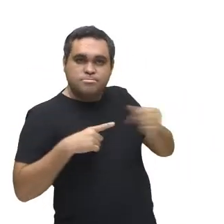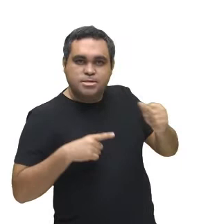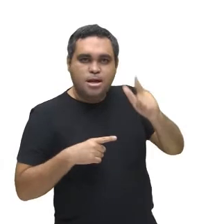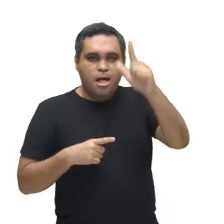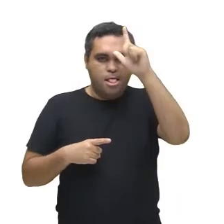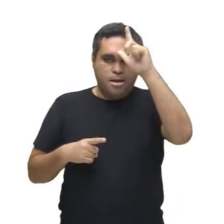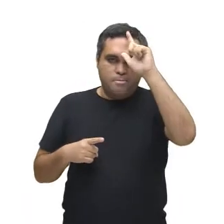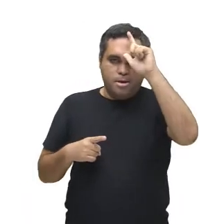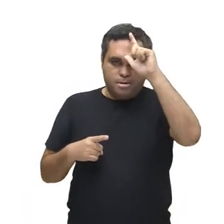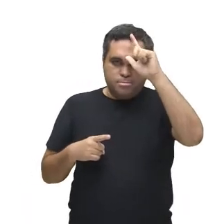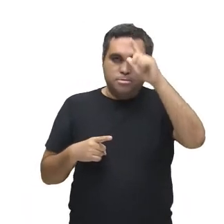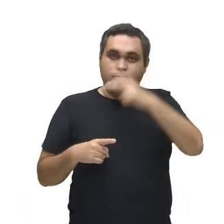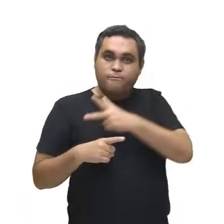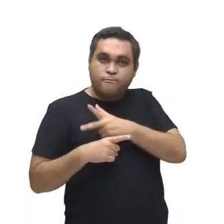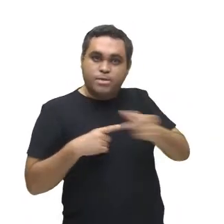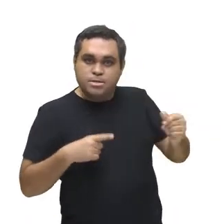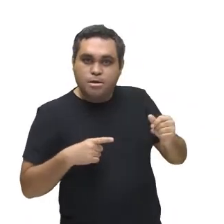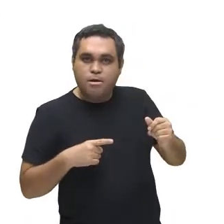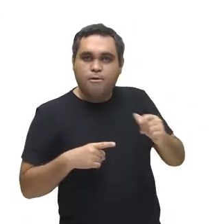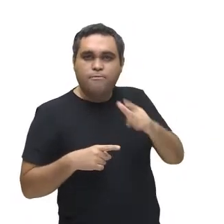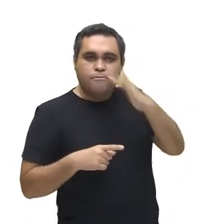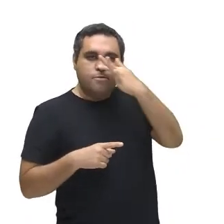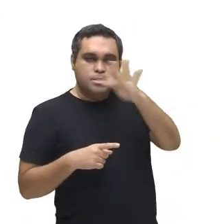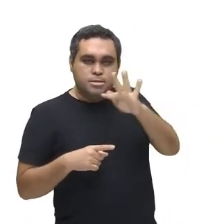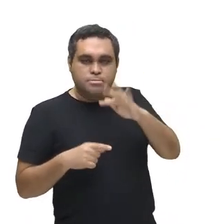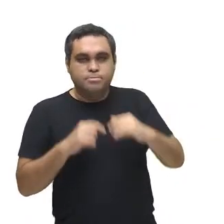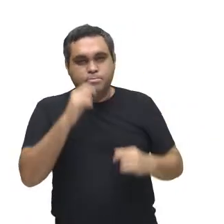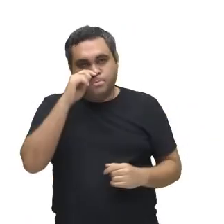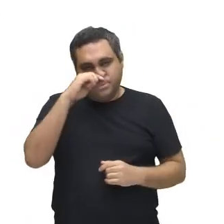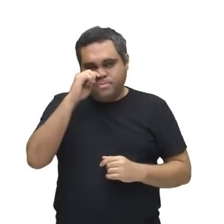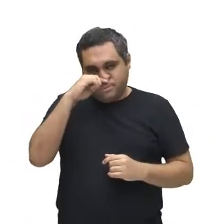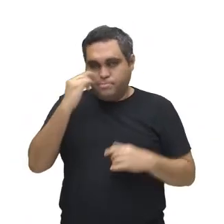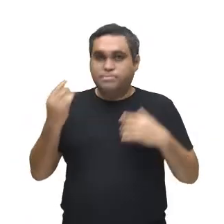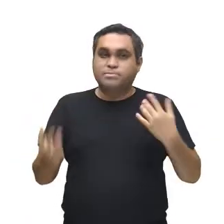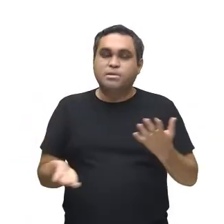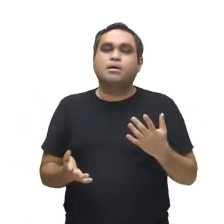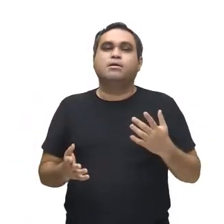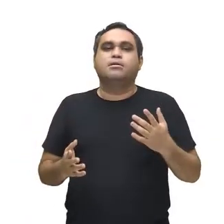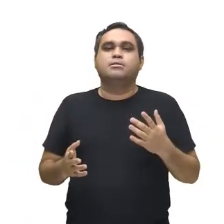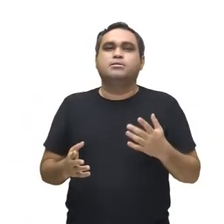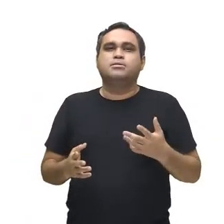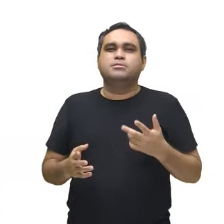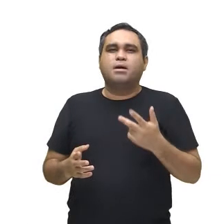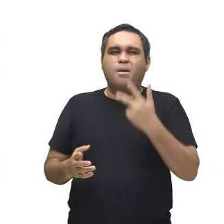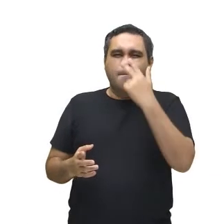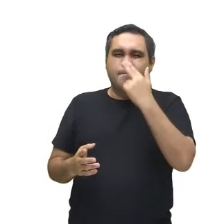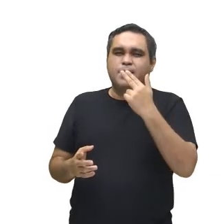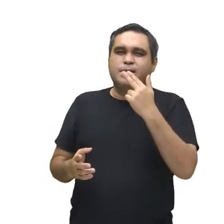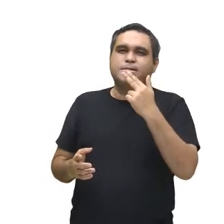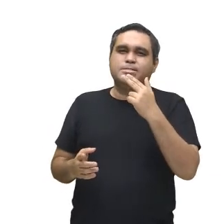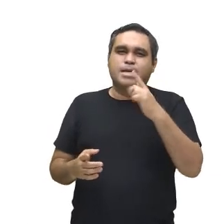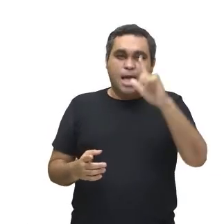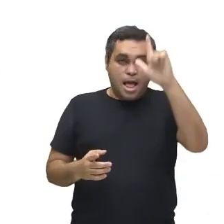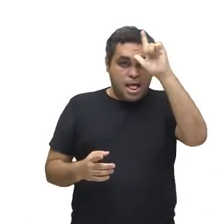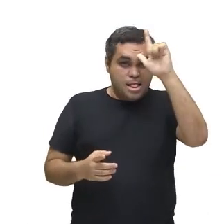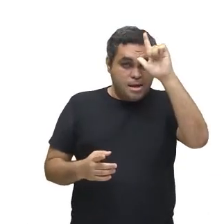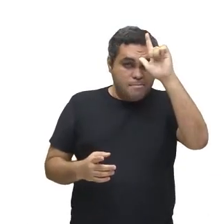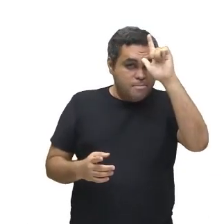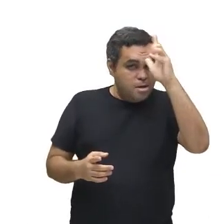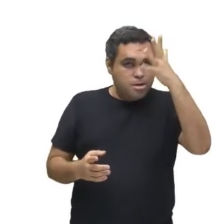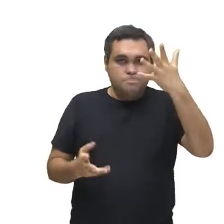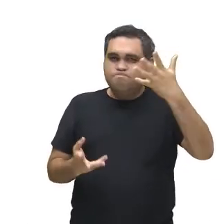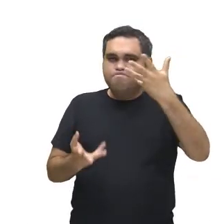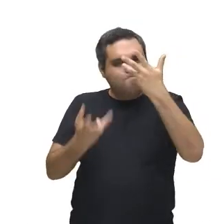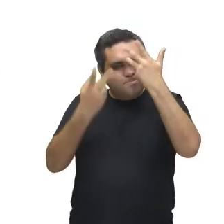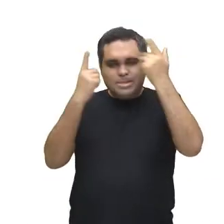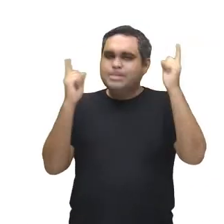a Prússia, que posteriormente viria a ser a Alemanha. Esse conflito vencido pela Prússia, obrigou os franceses